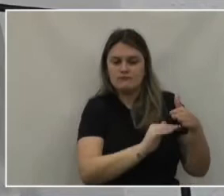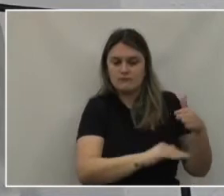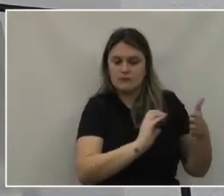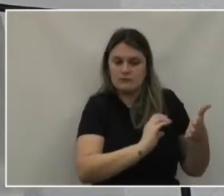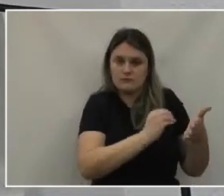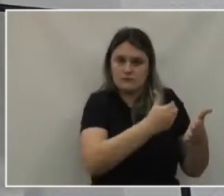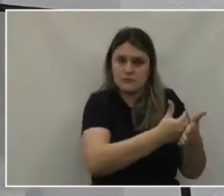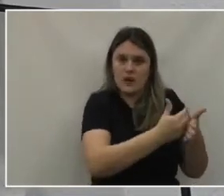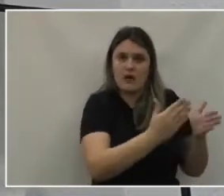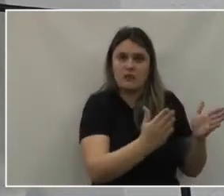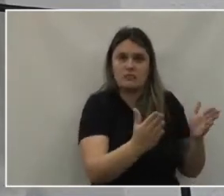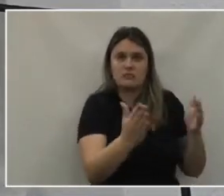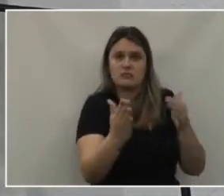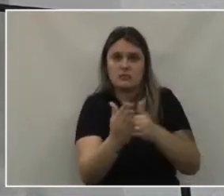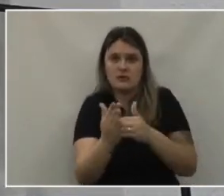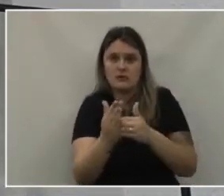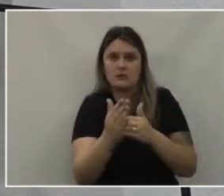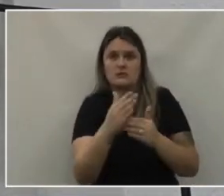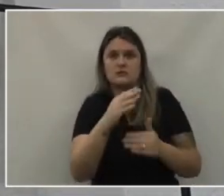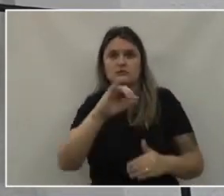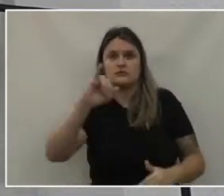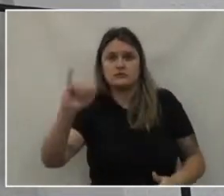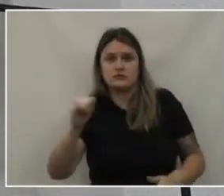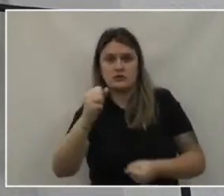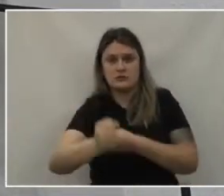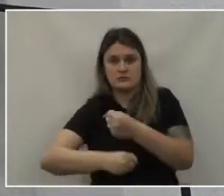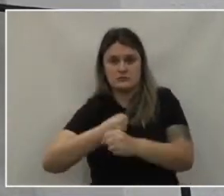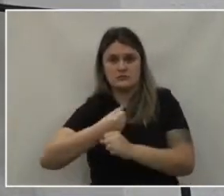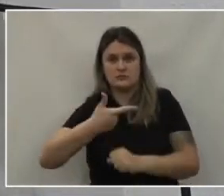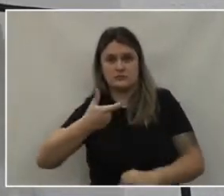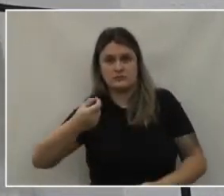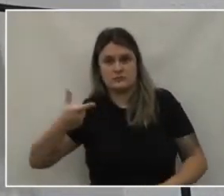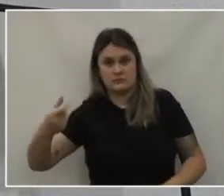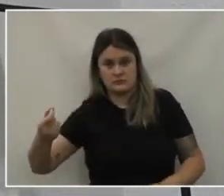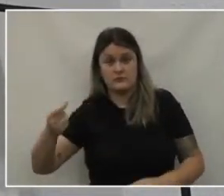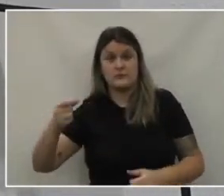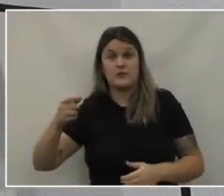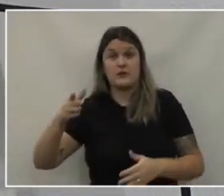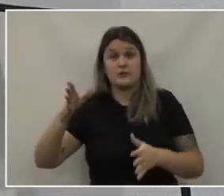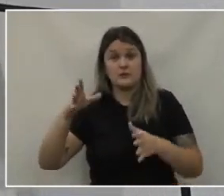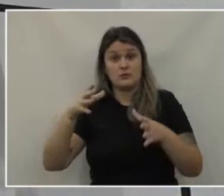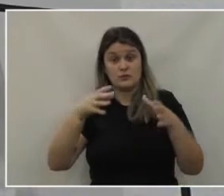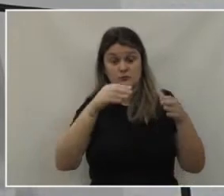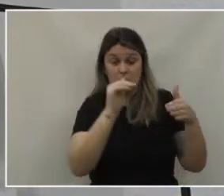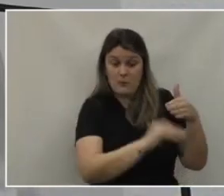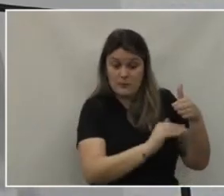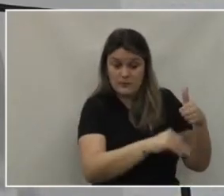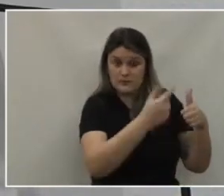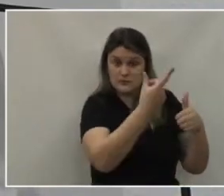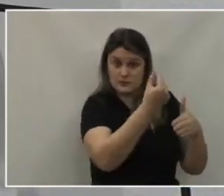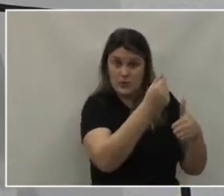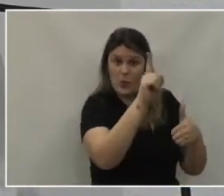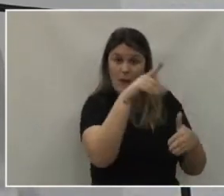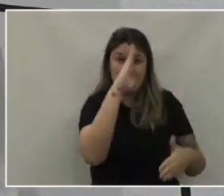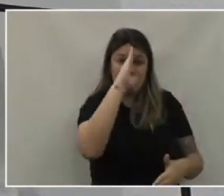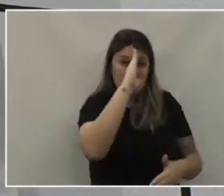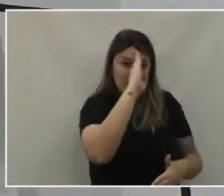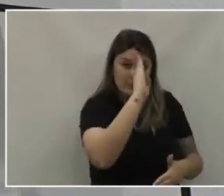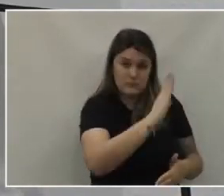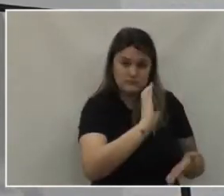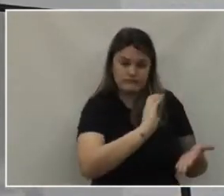2020. E ele é o principal mecanismo de financiamento da educação básica no